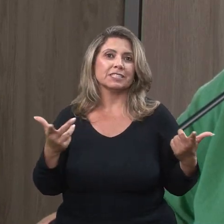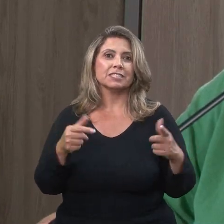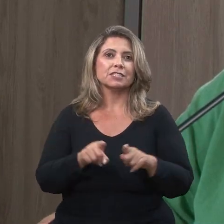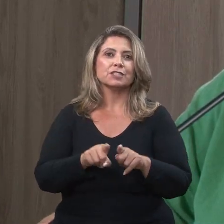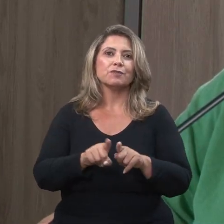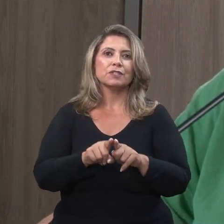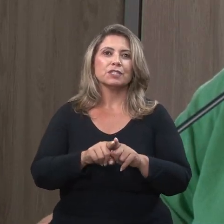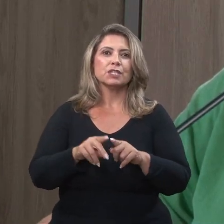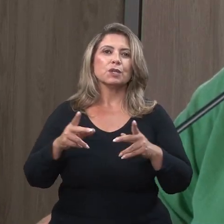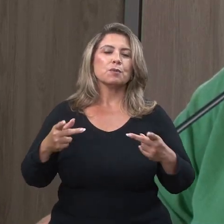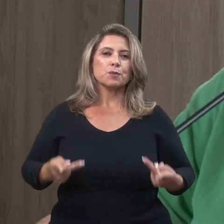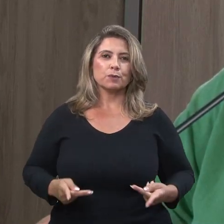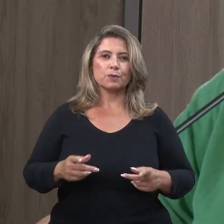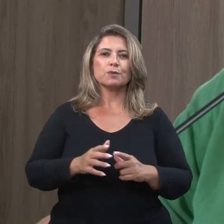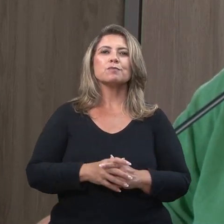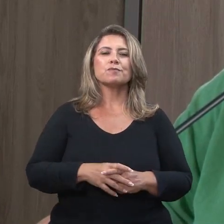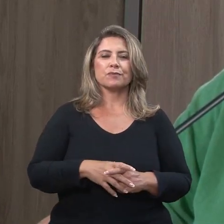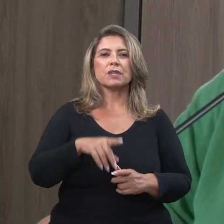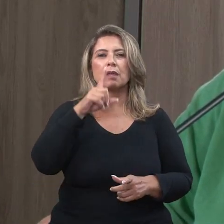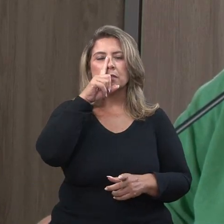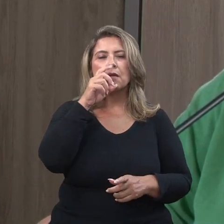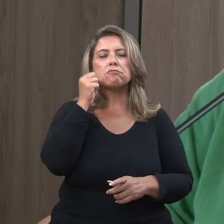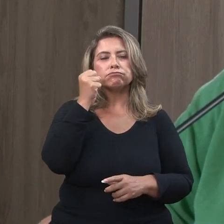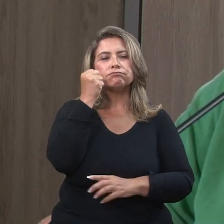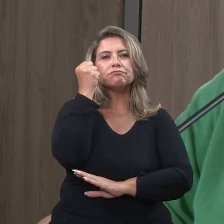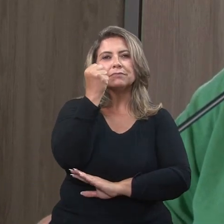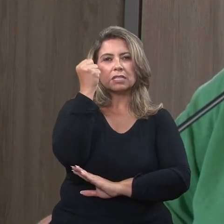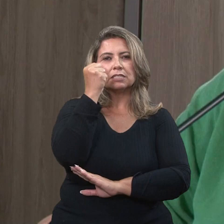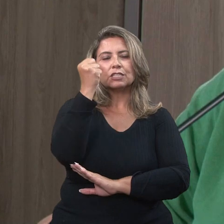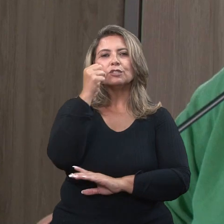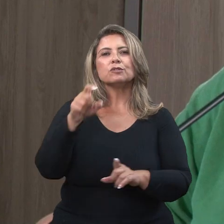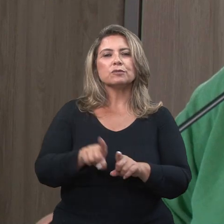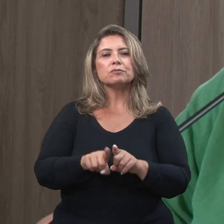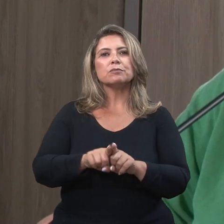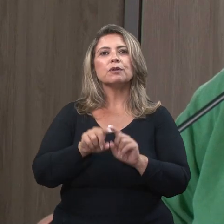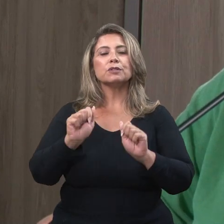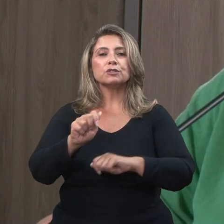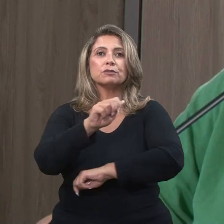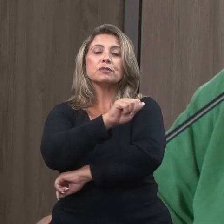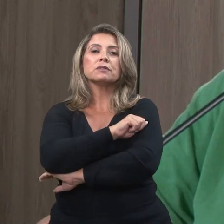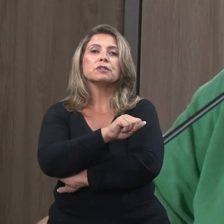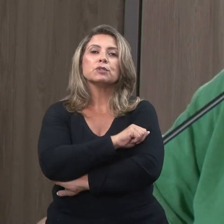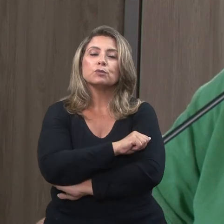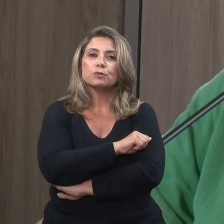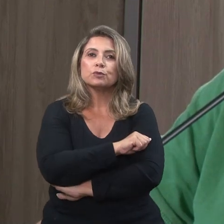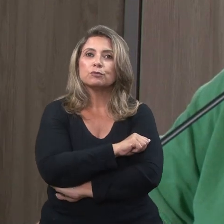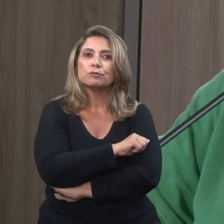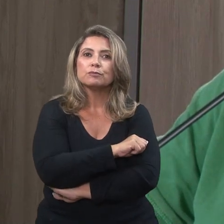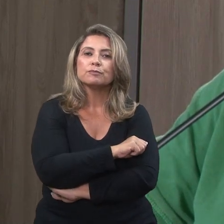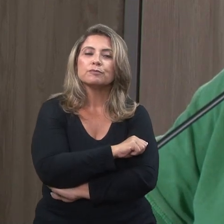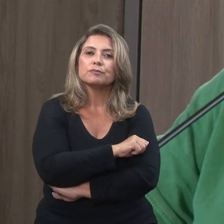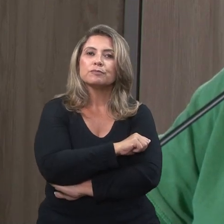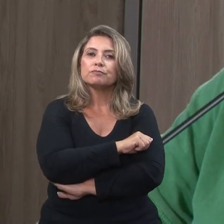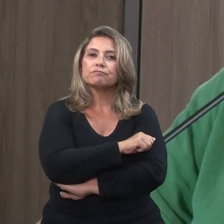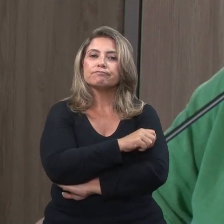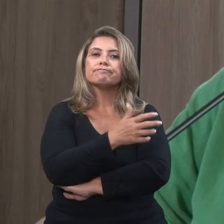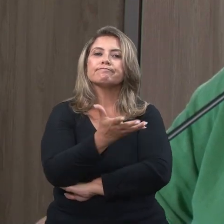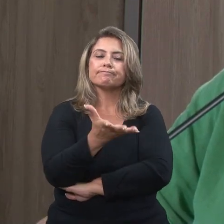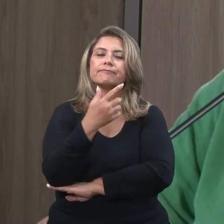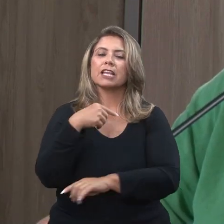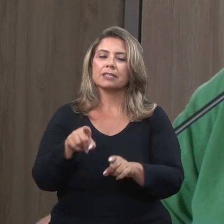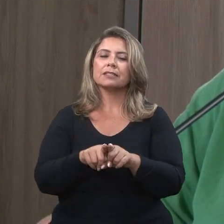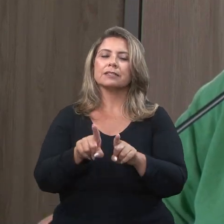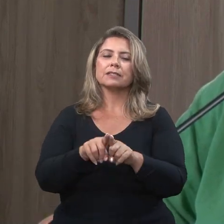conduta agressiva, e pode gerar uma sanção disciplinar para o aluno, no caso da